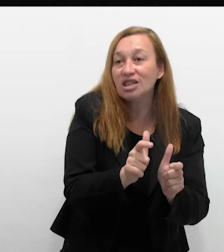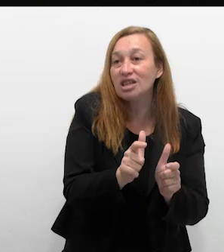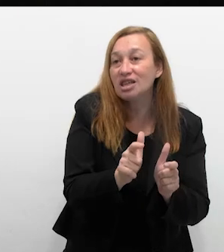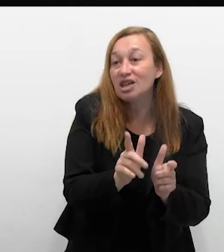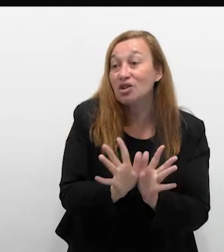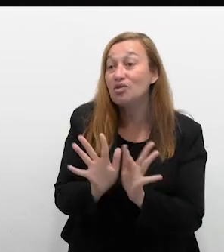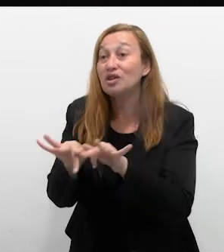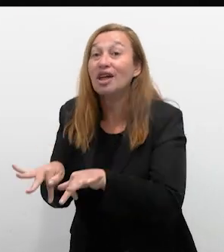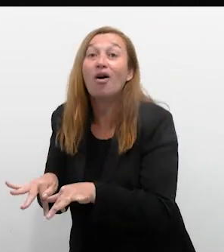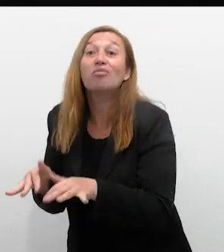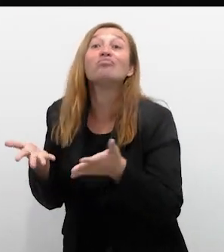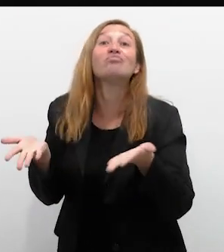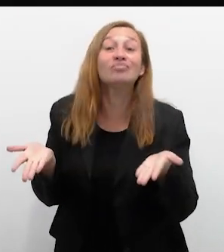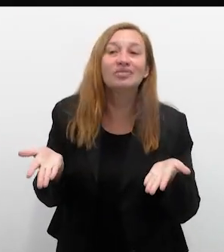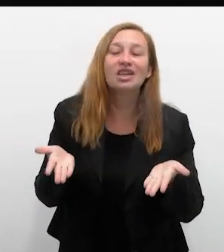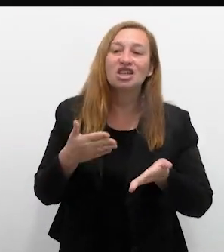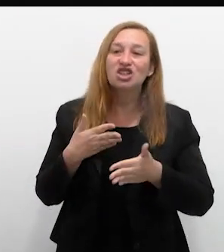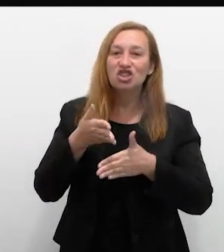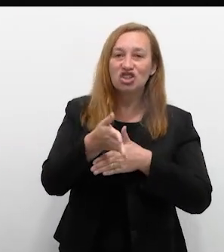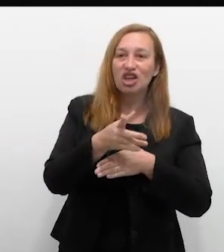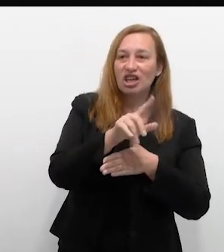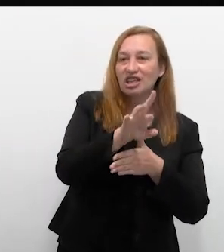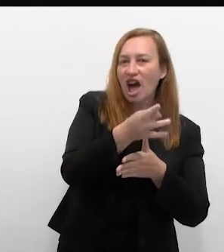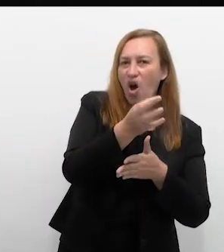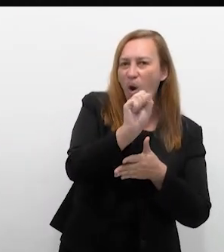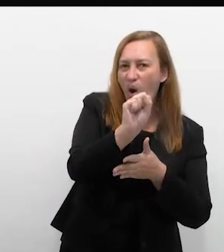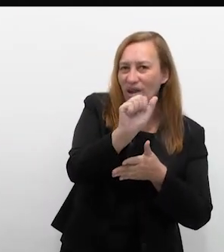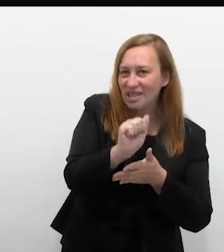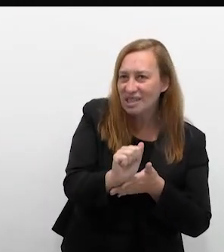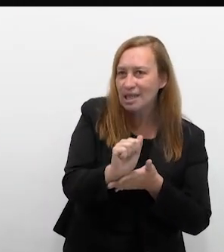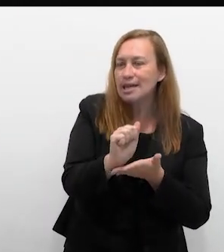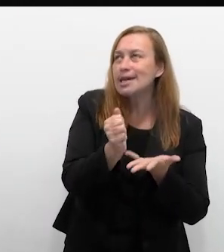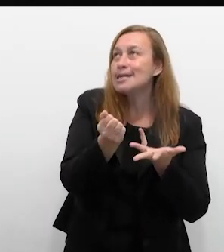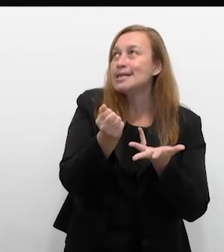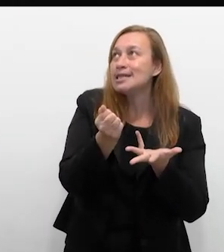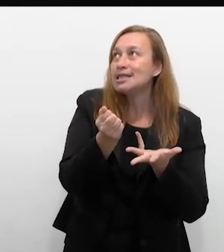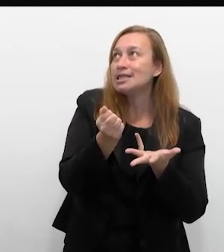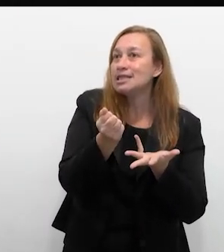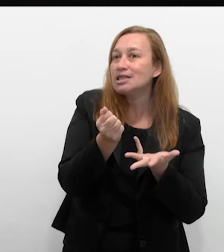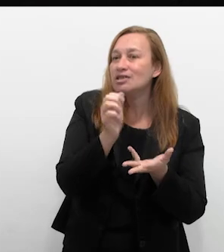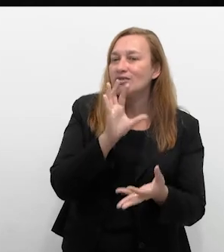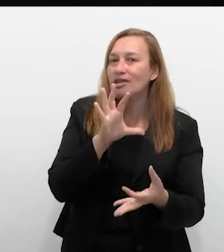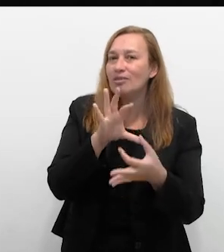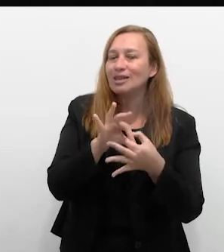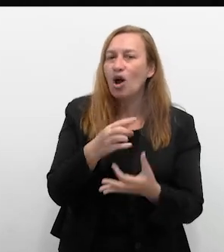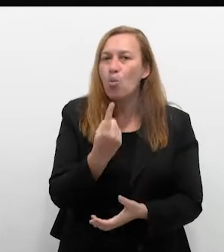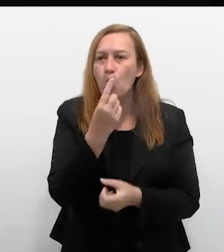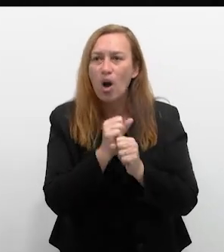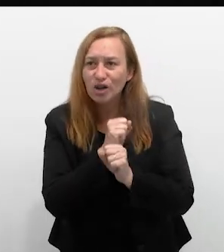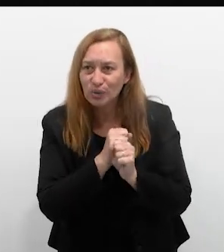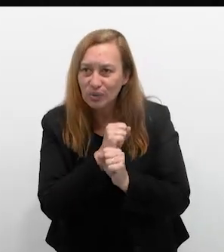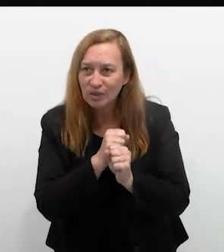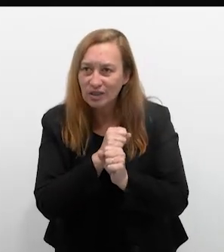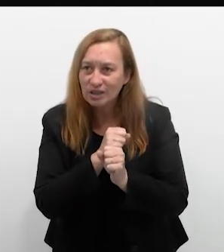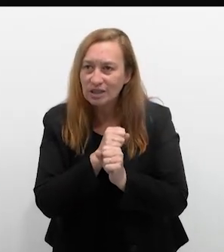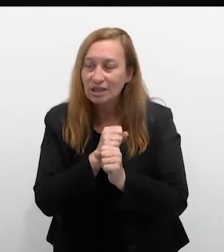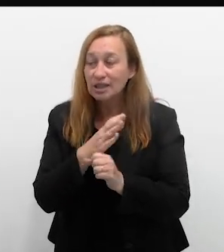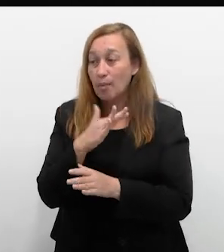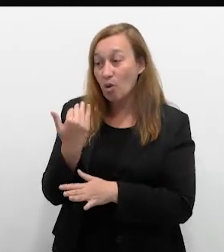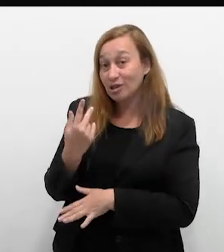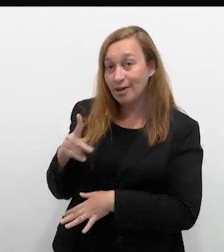e vai até onde? A gente chega até a Rosa a partir... Agora vai completar um ano,